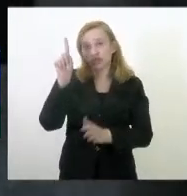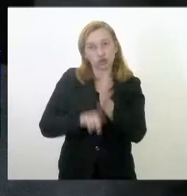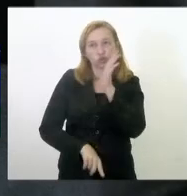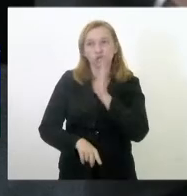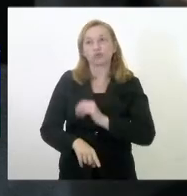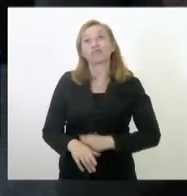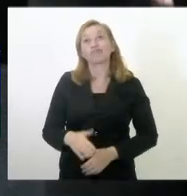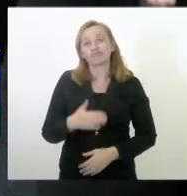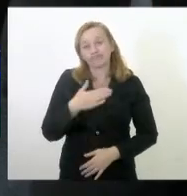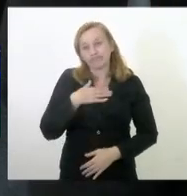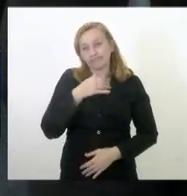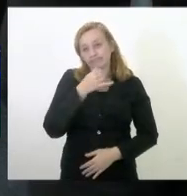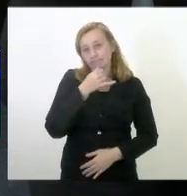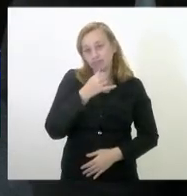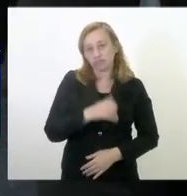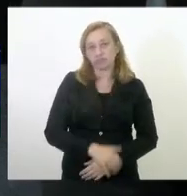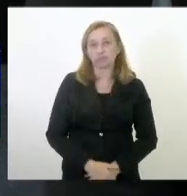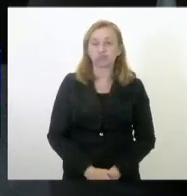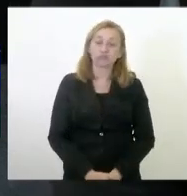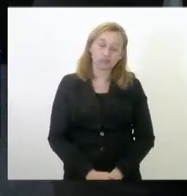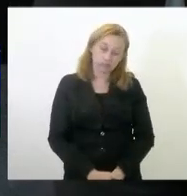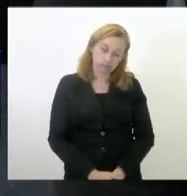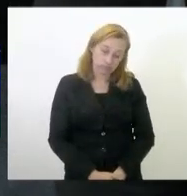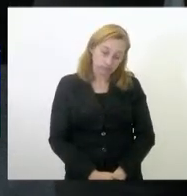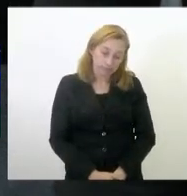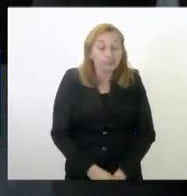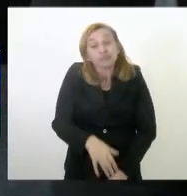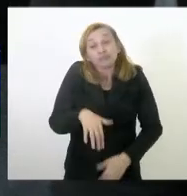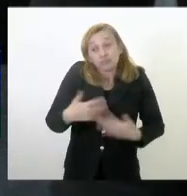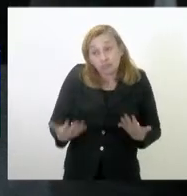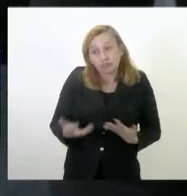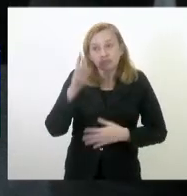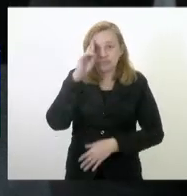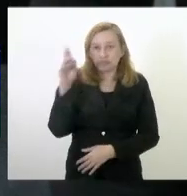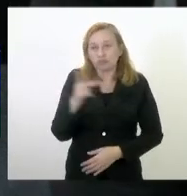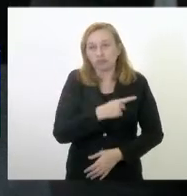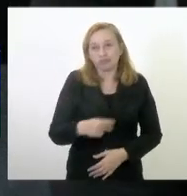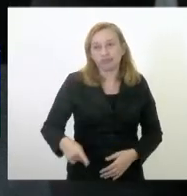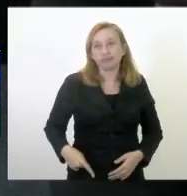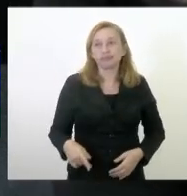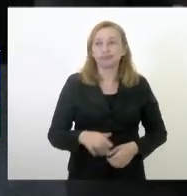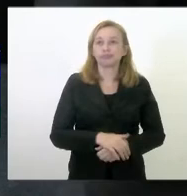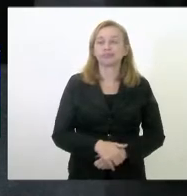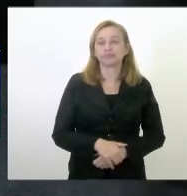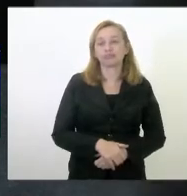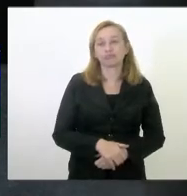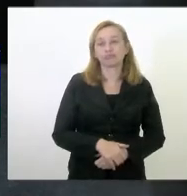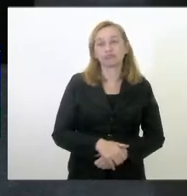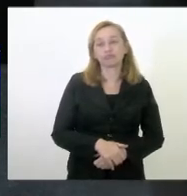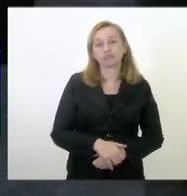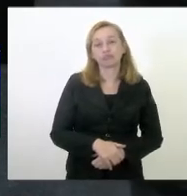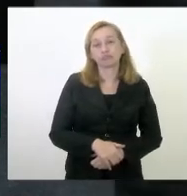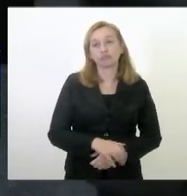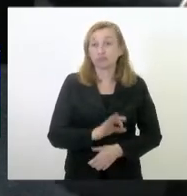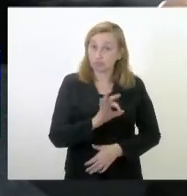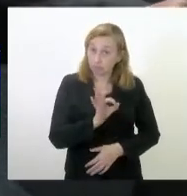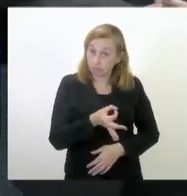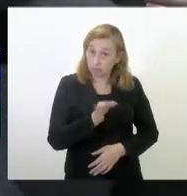para minha tristeza. Então, senhor presidente, eu tenho a convicção